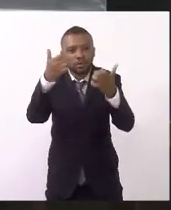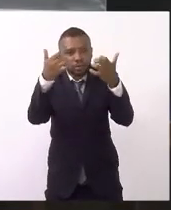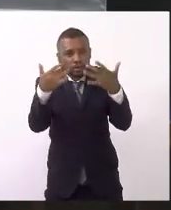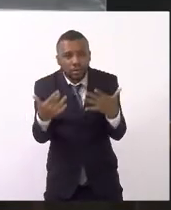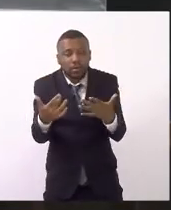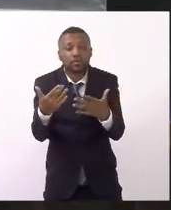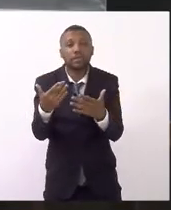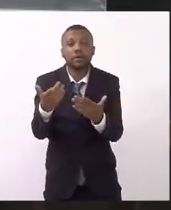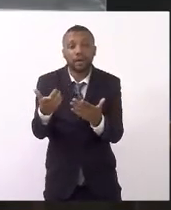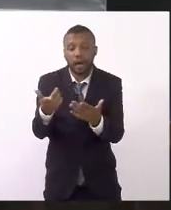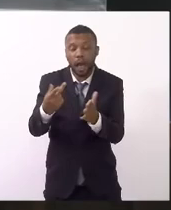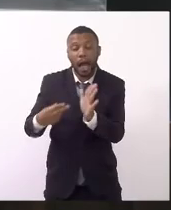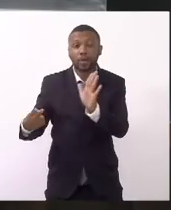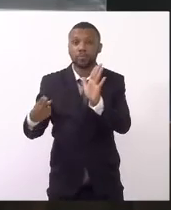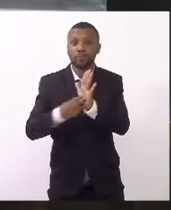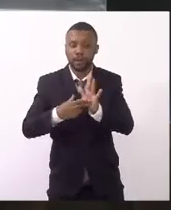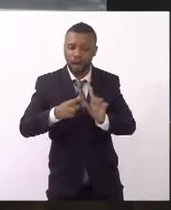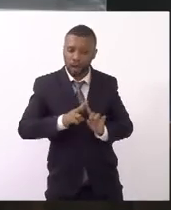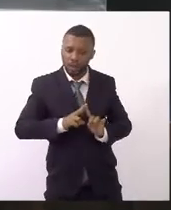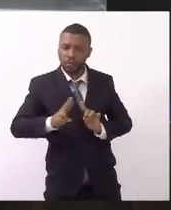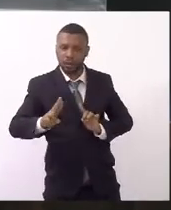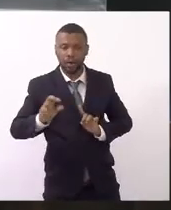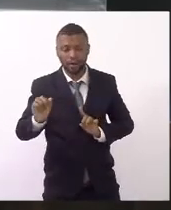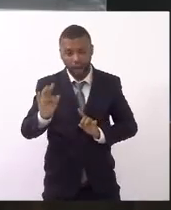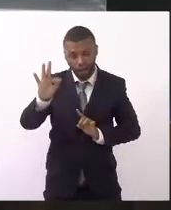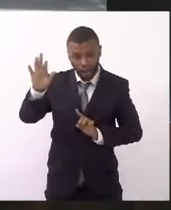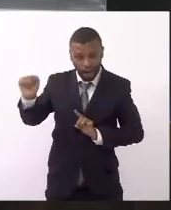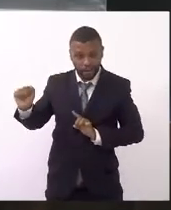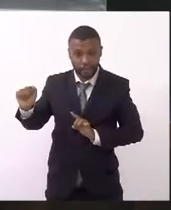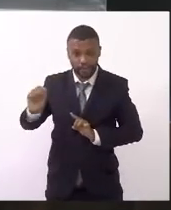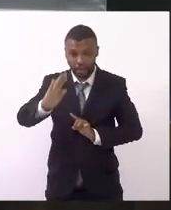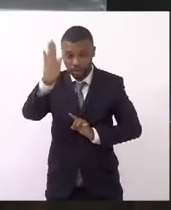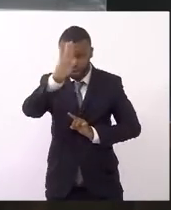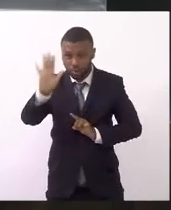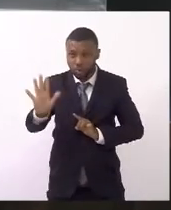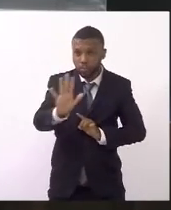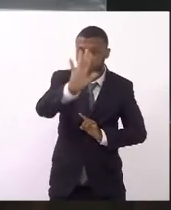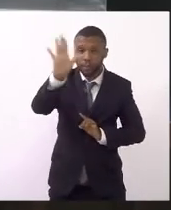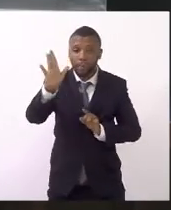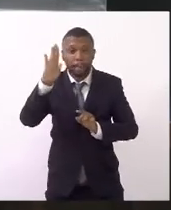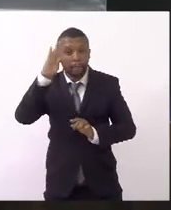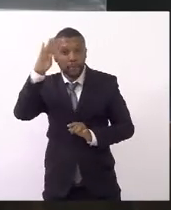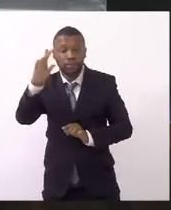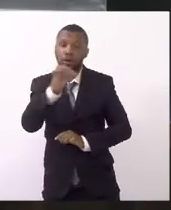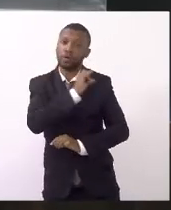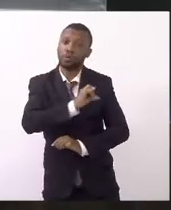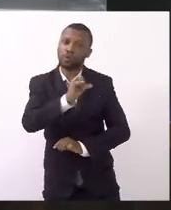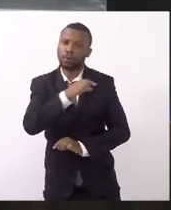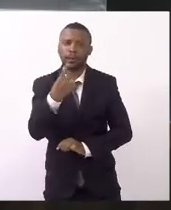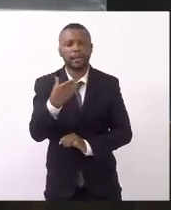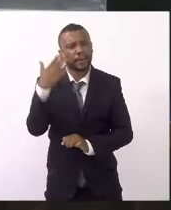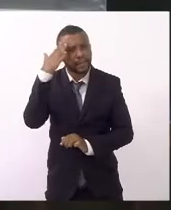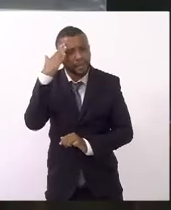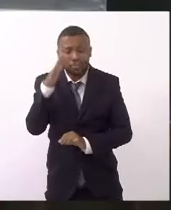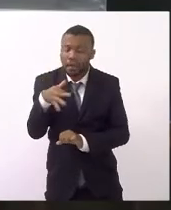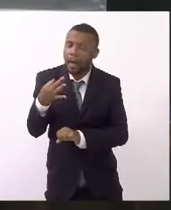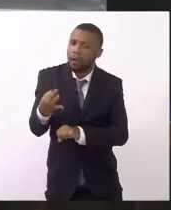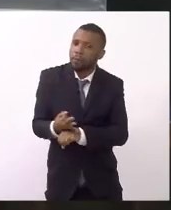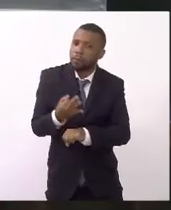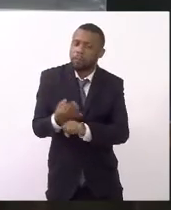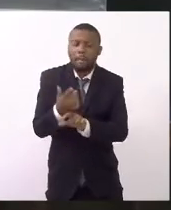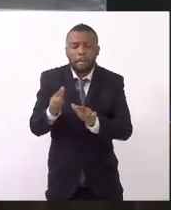paty praticantes de religiões de matriz africana do Brasil em especial no Rio de Janeiro sabemos que a resistência sempre foi e será